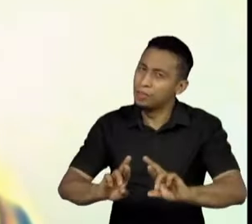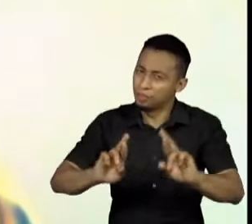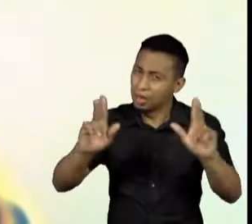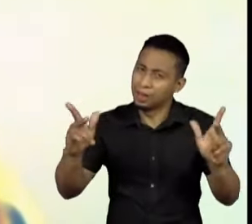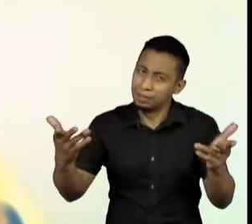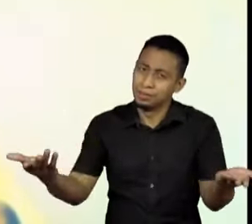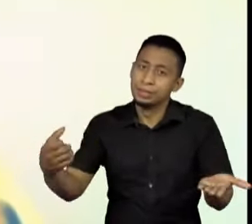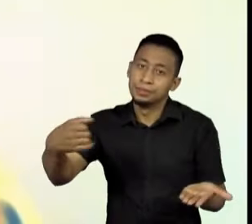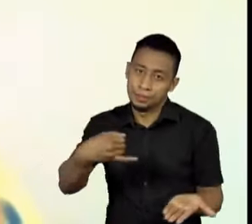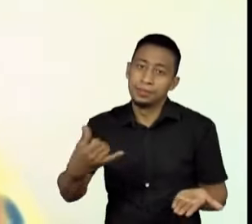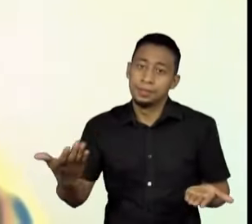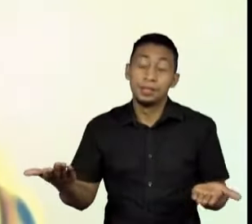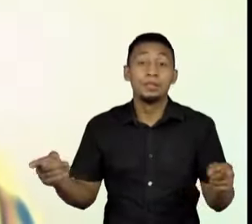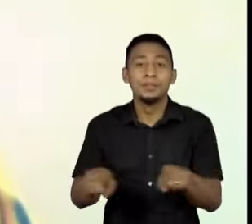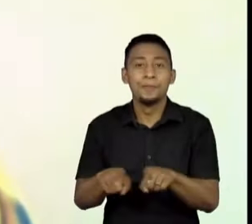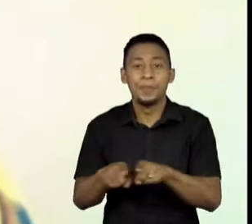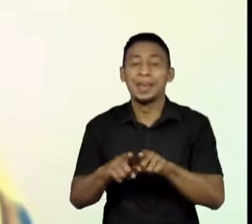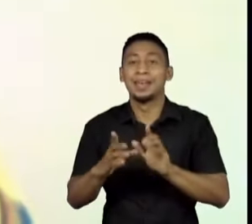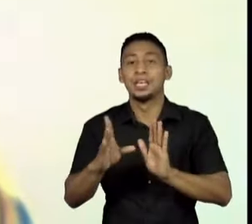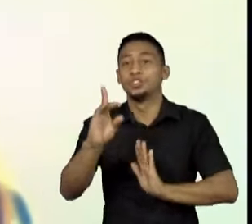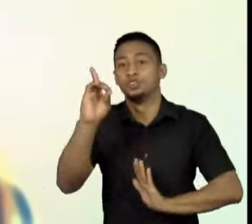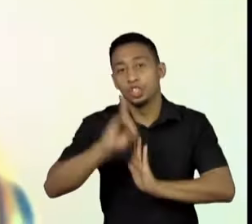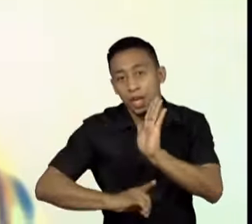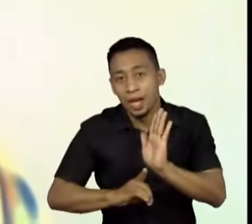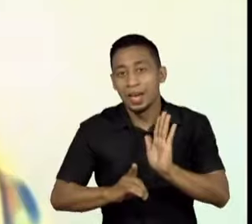na possibilidade de receber direitos